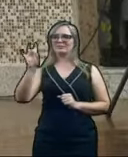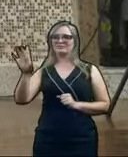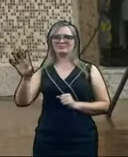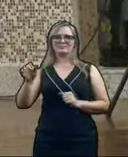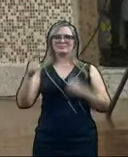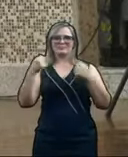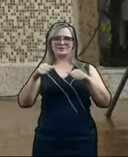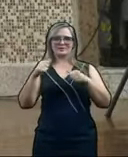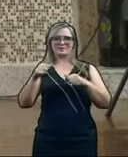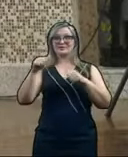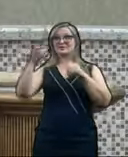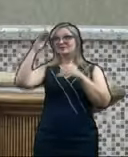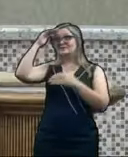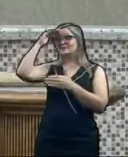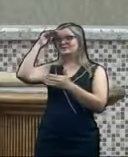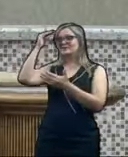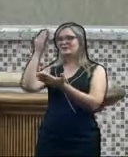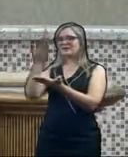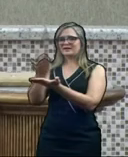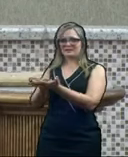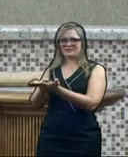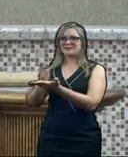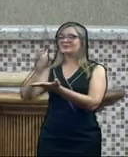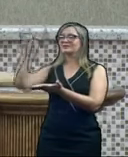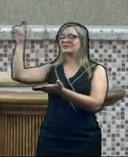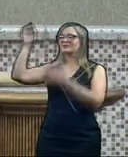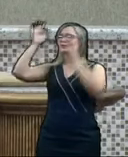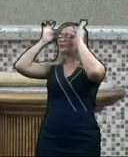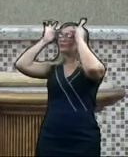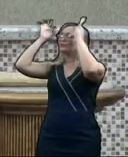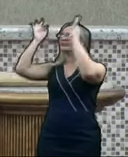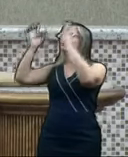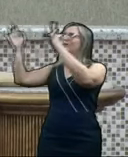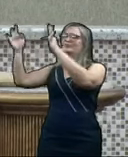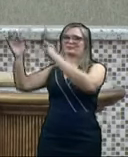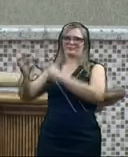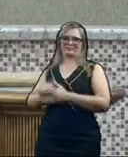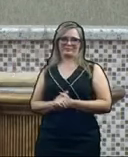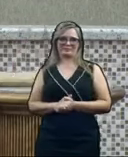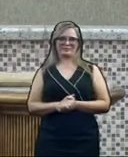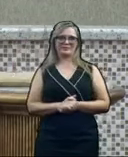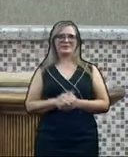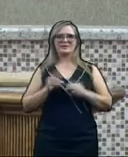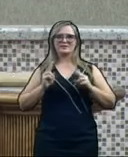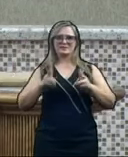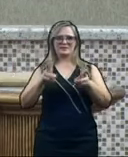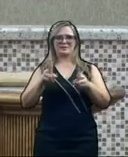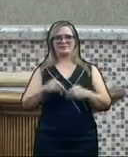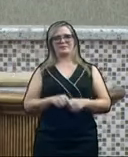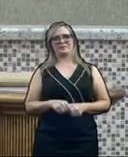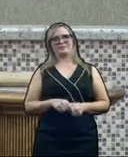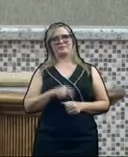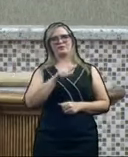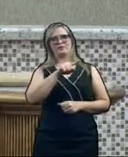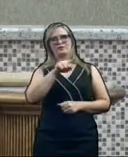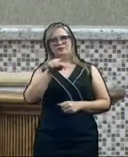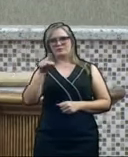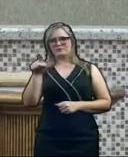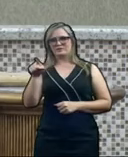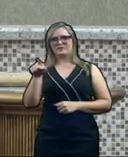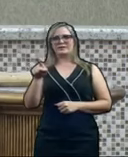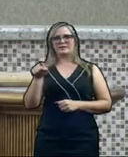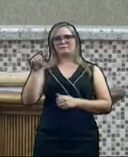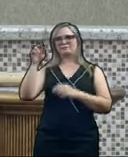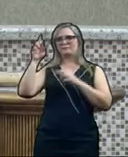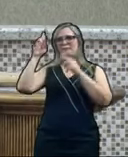dia minha palavra para fechar aqui pé prometeu compra a honra e as pessoas que estão ao